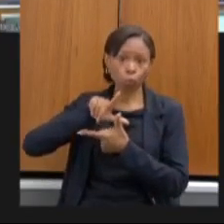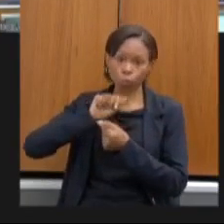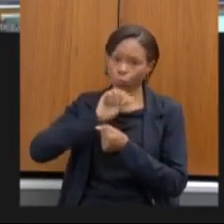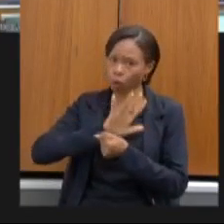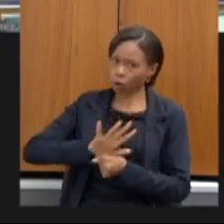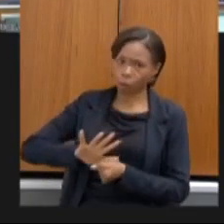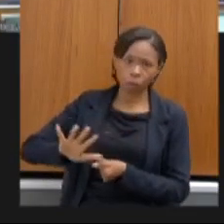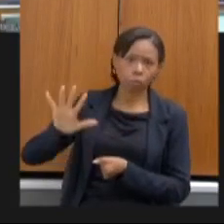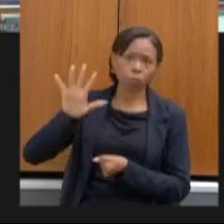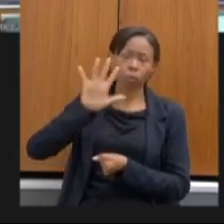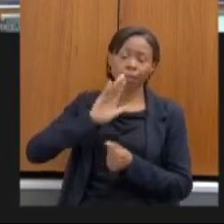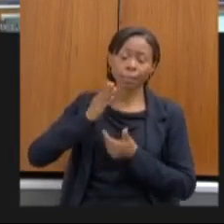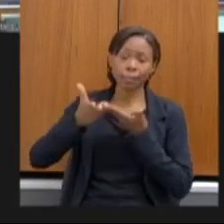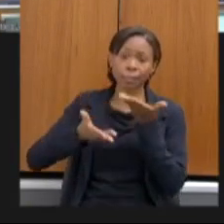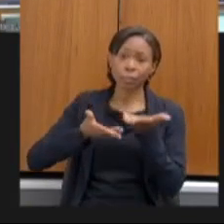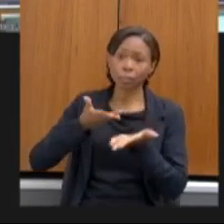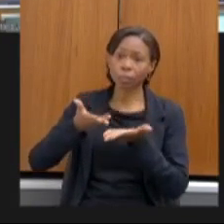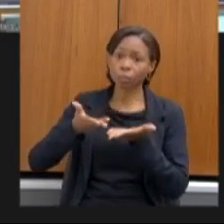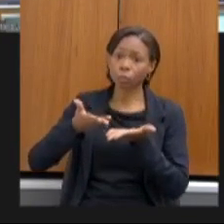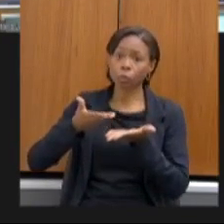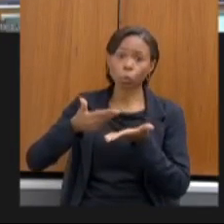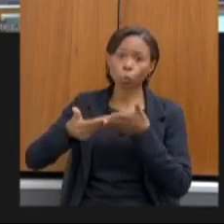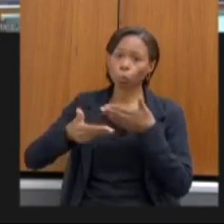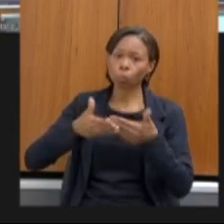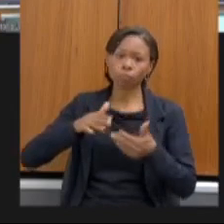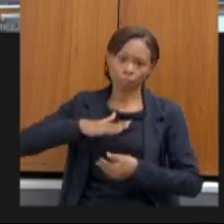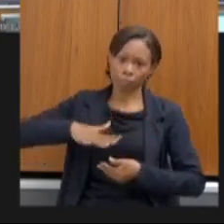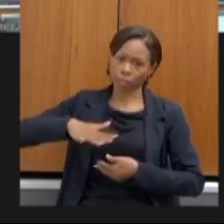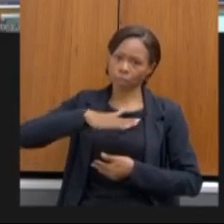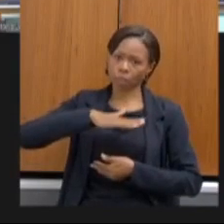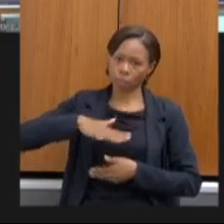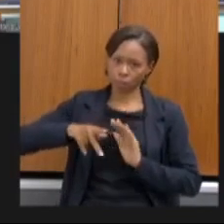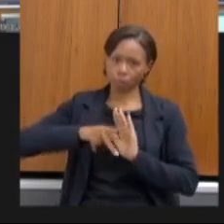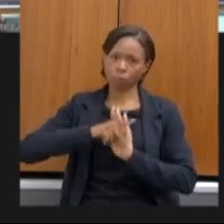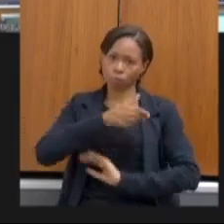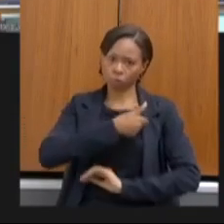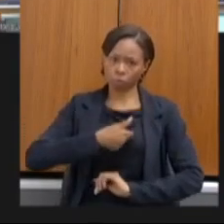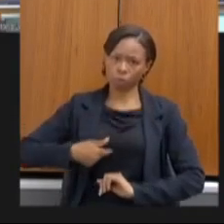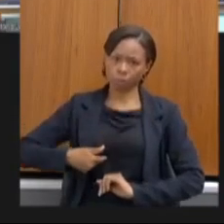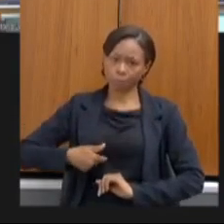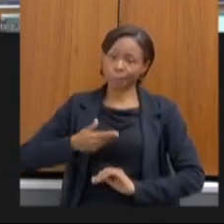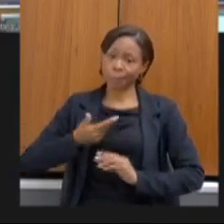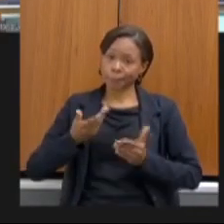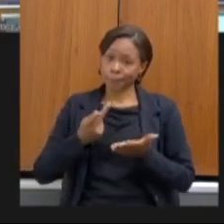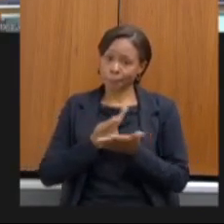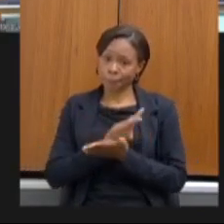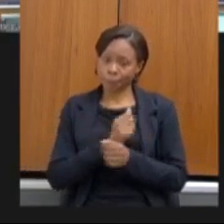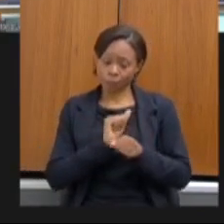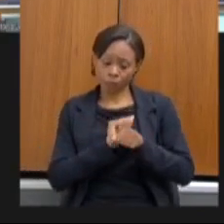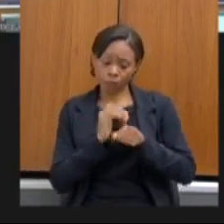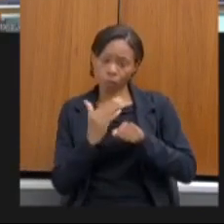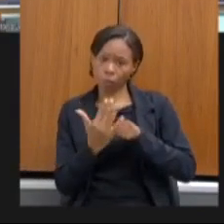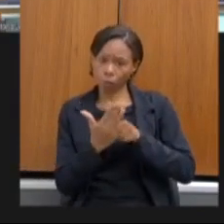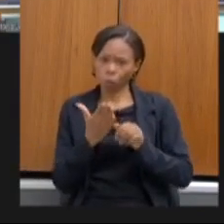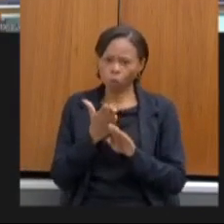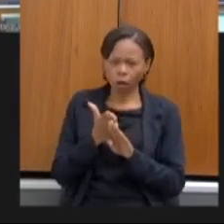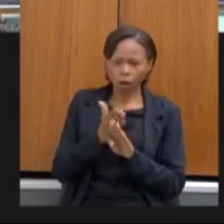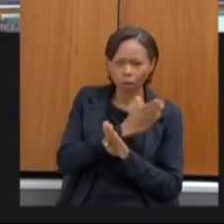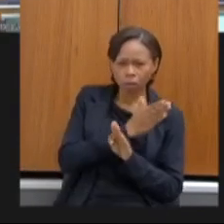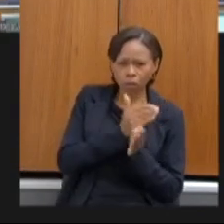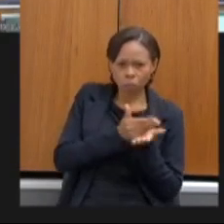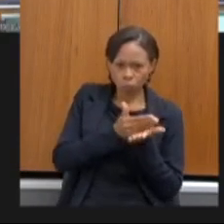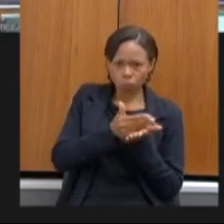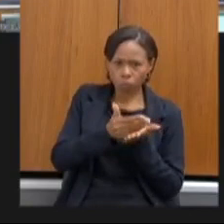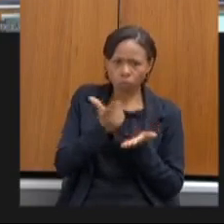atendimento a todas as áreas do governo e nesta pandemia Logo no início nós conseguimos a